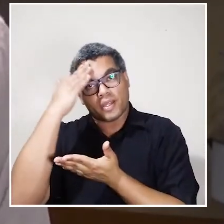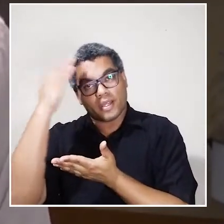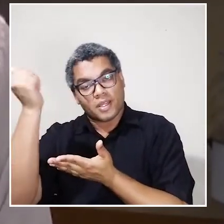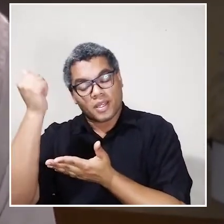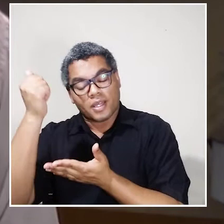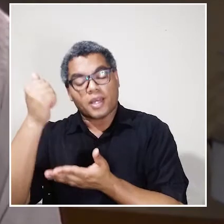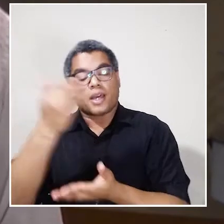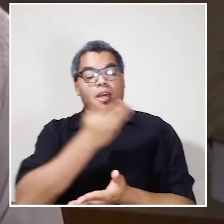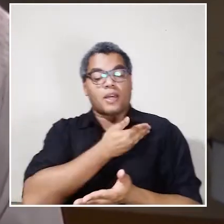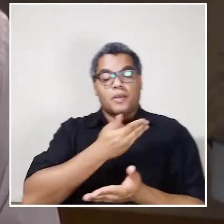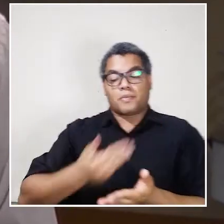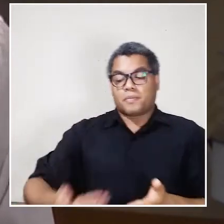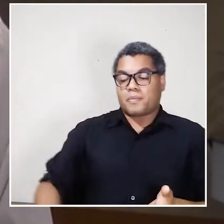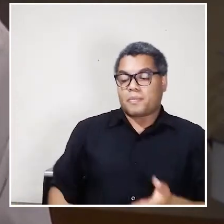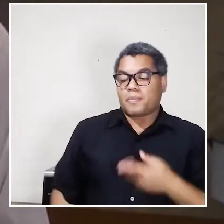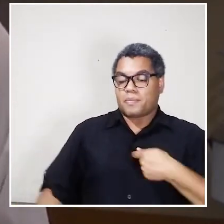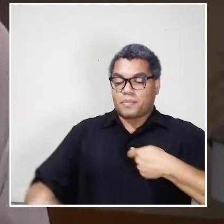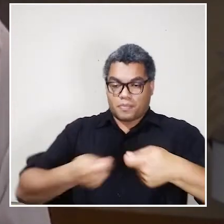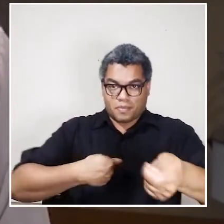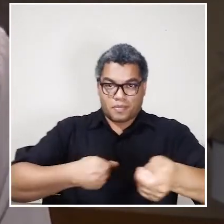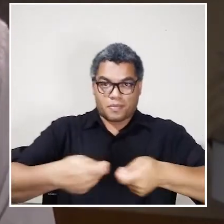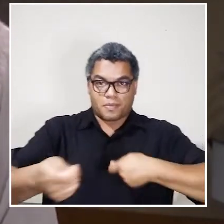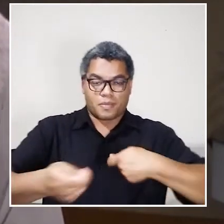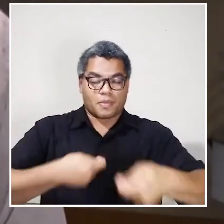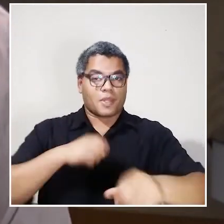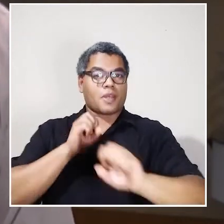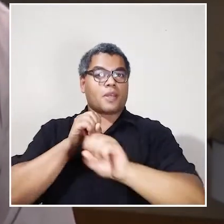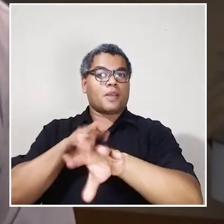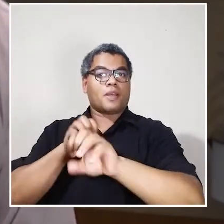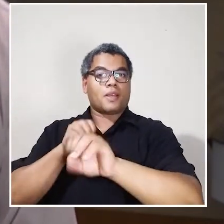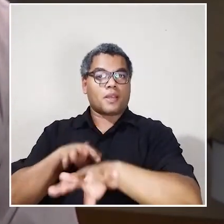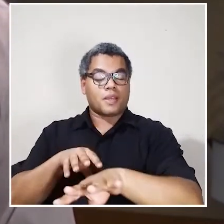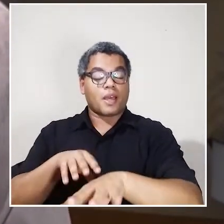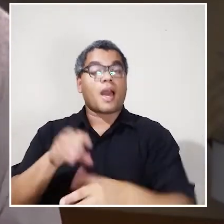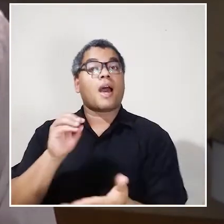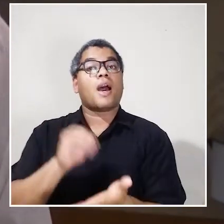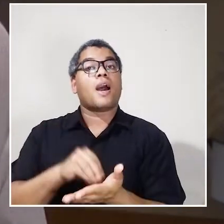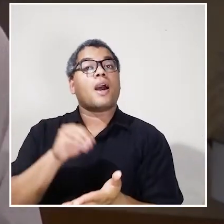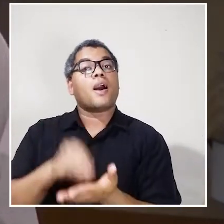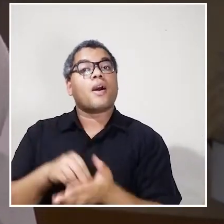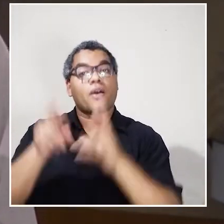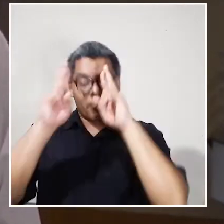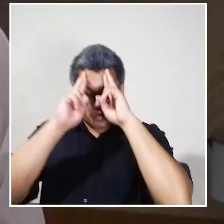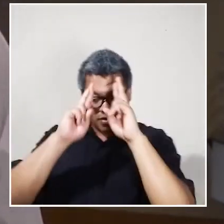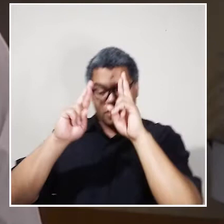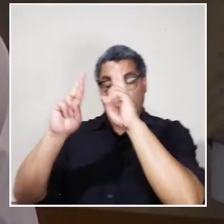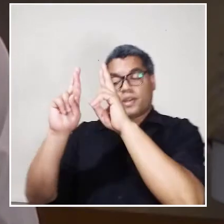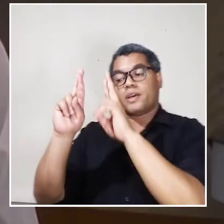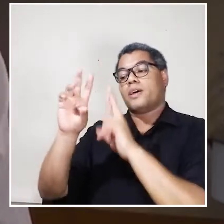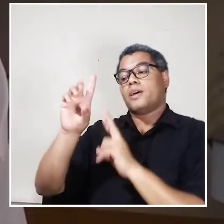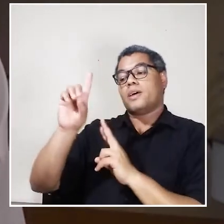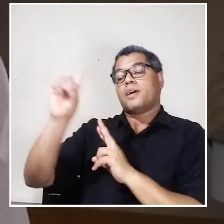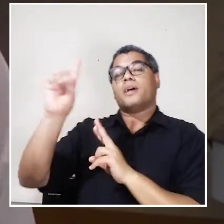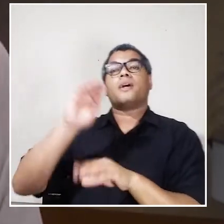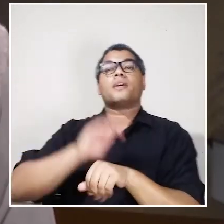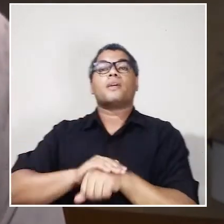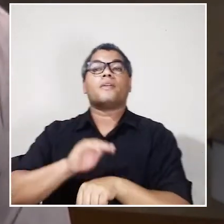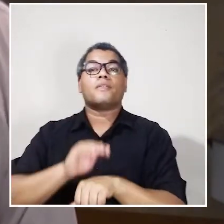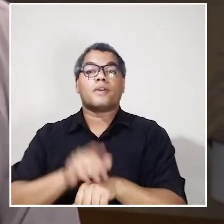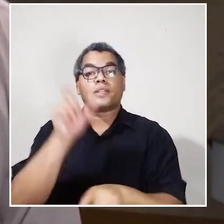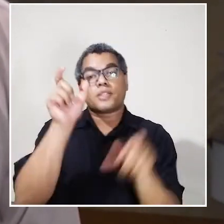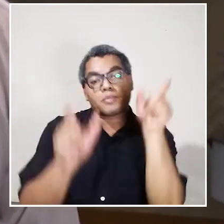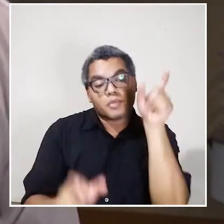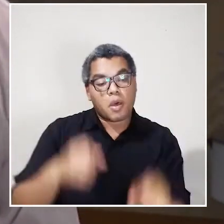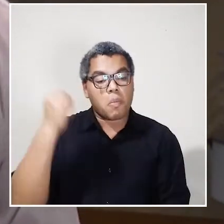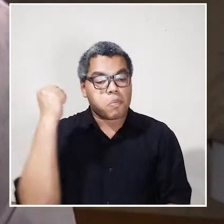instrui os governantes, aquele que dirige as nações. É a falta do temor ao Senhor que leva o homem a matar o seu